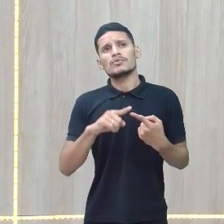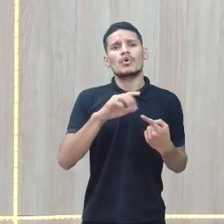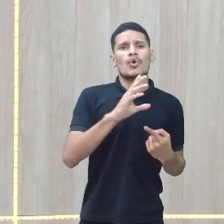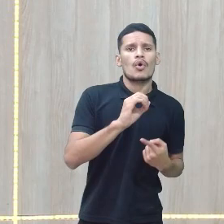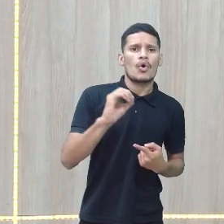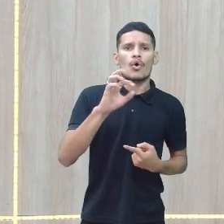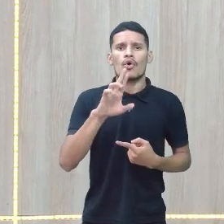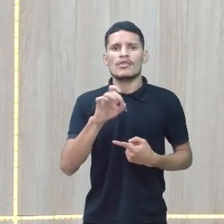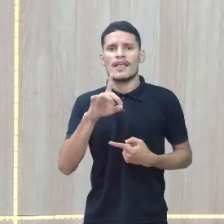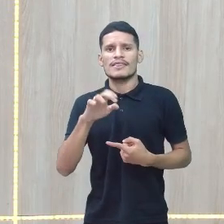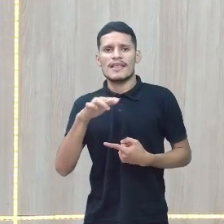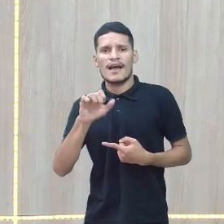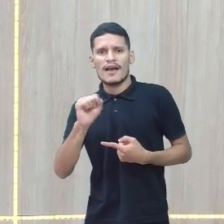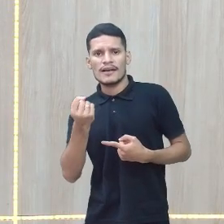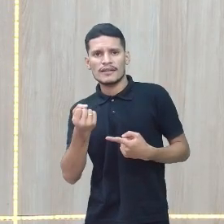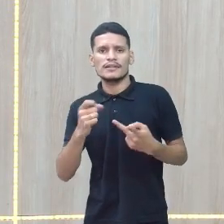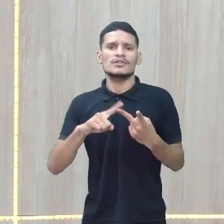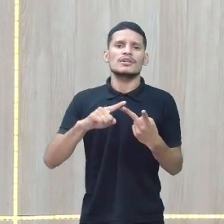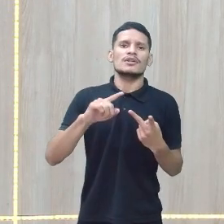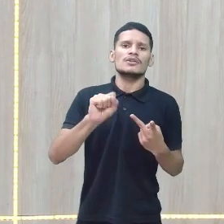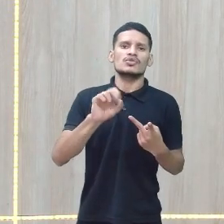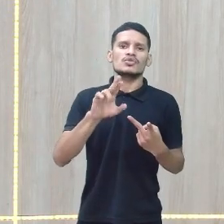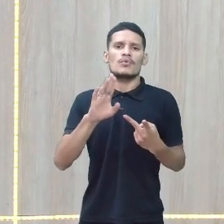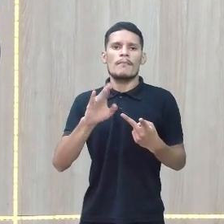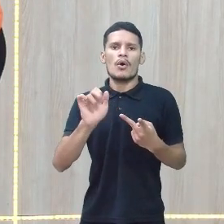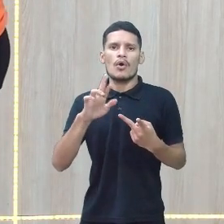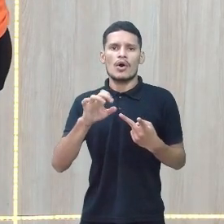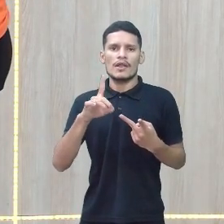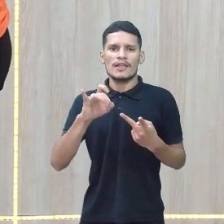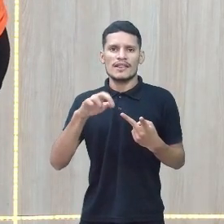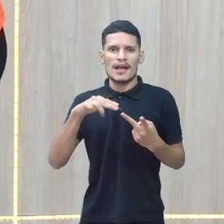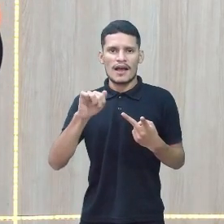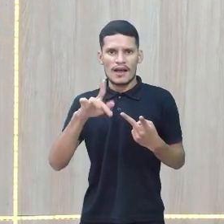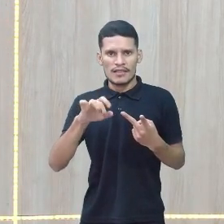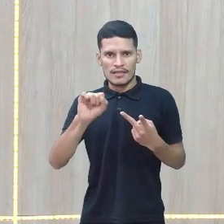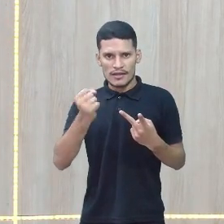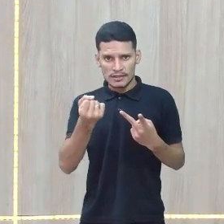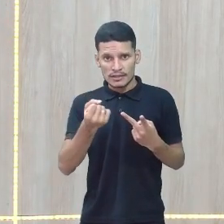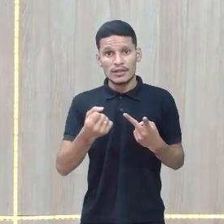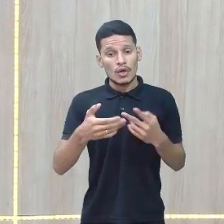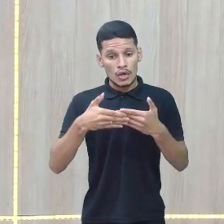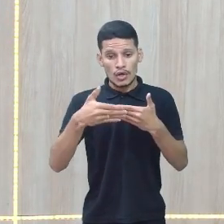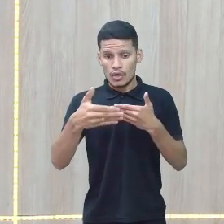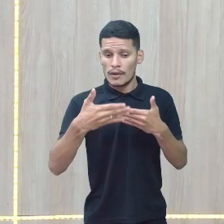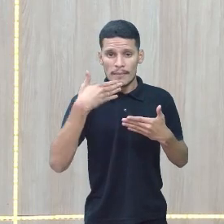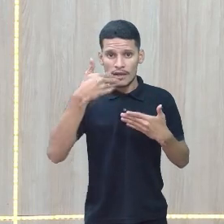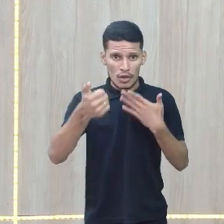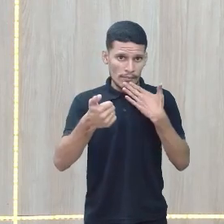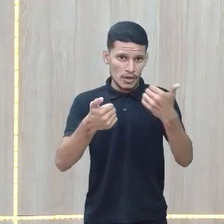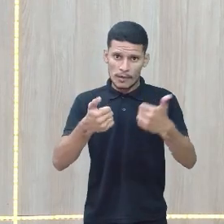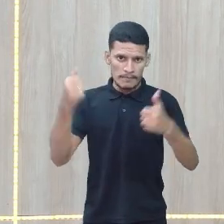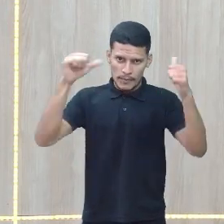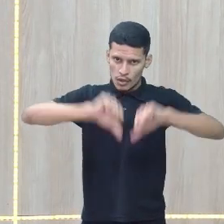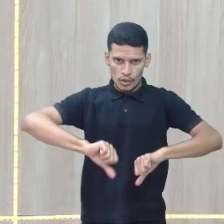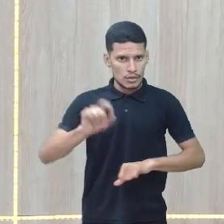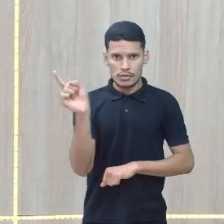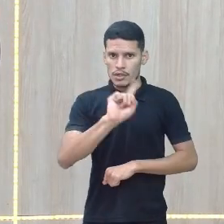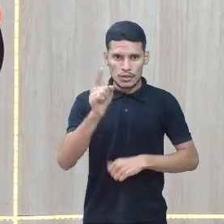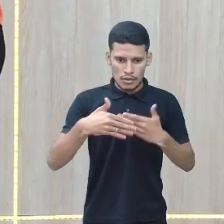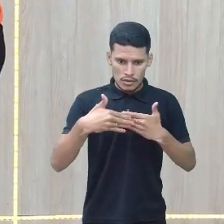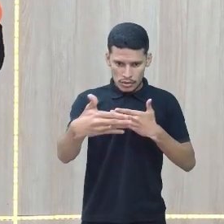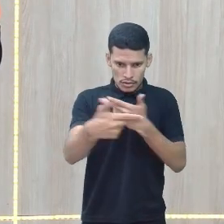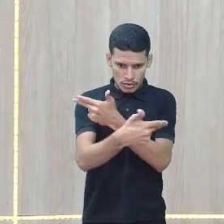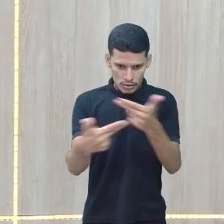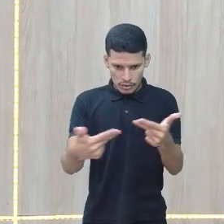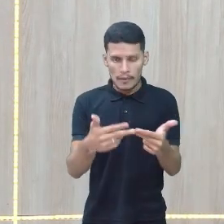subordinadas, vão se acostumando aí, tá? Daqui para frente só melhora, nada vai piorar, só vai melhorar,